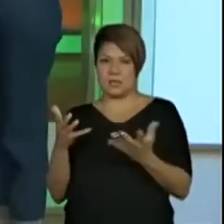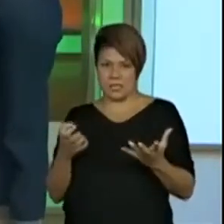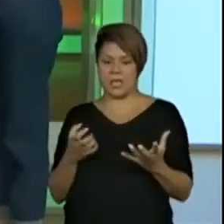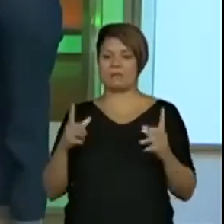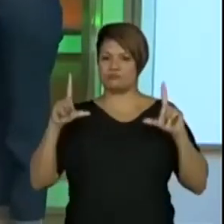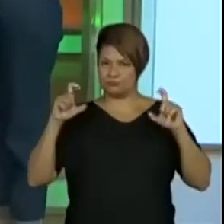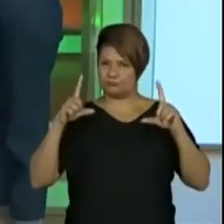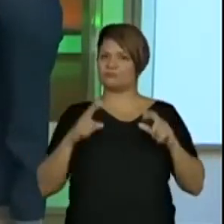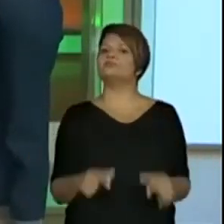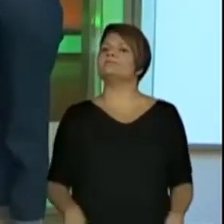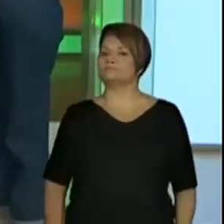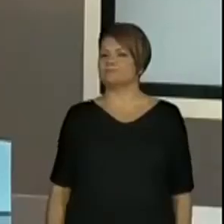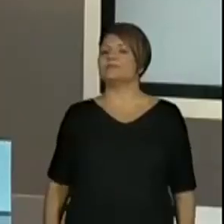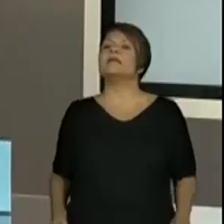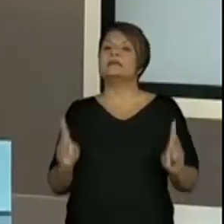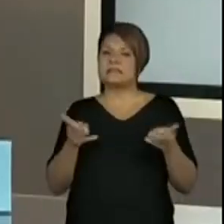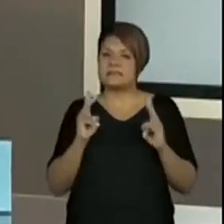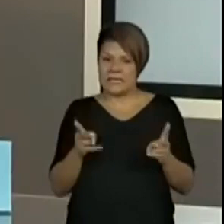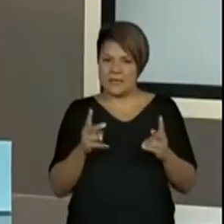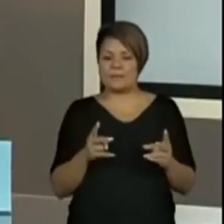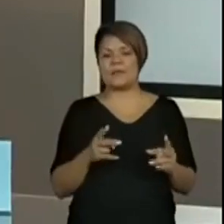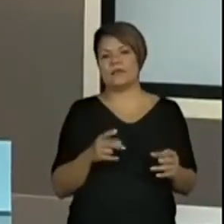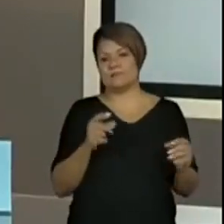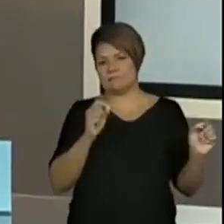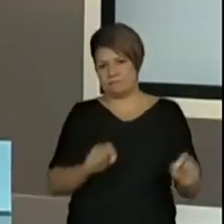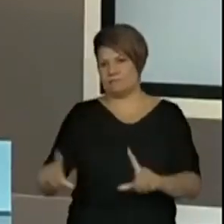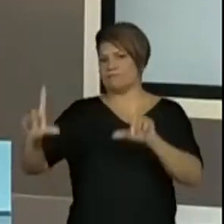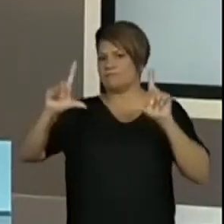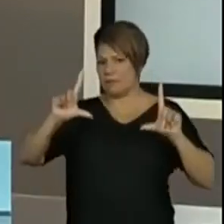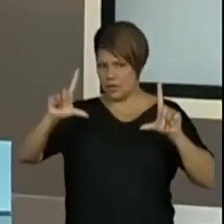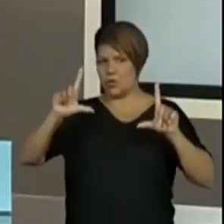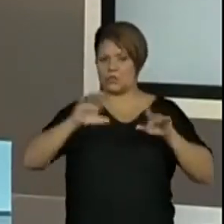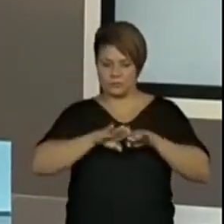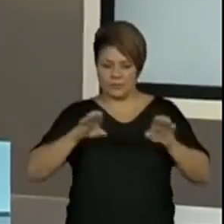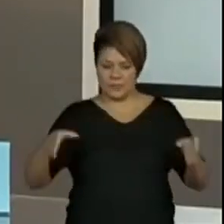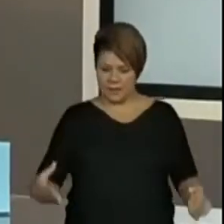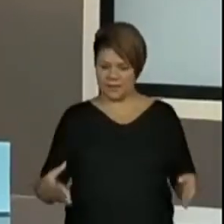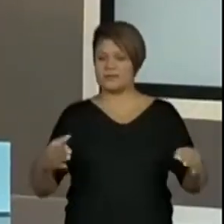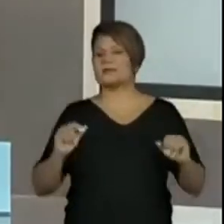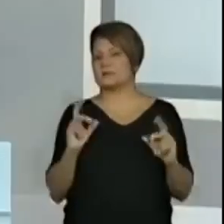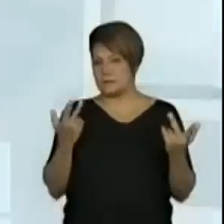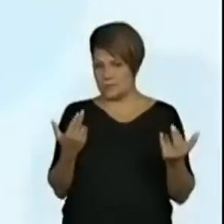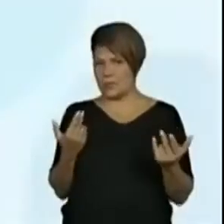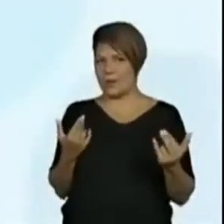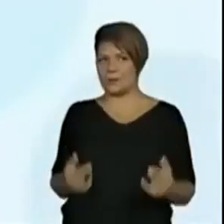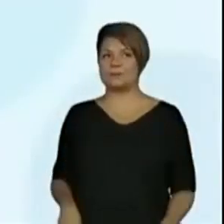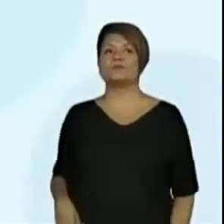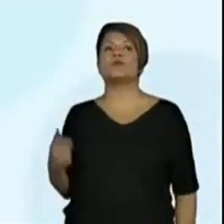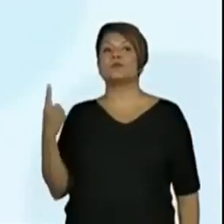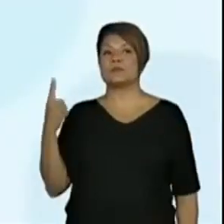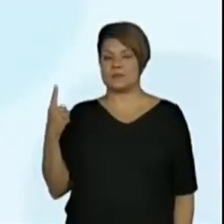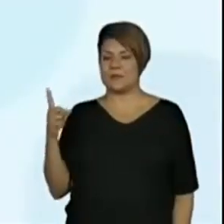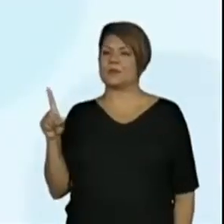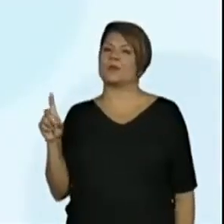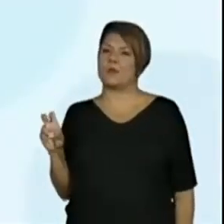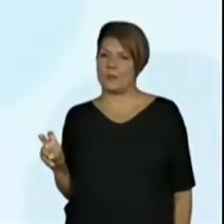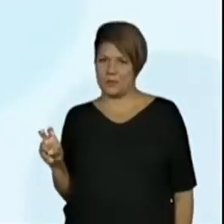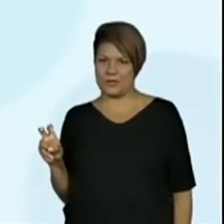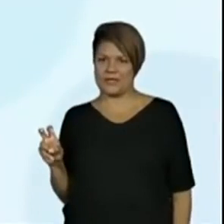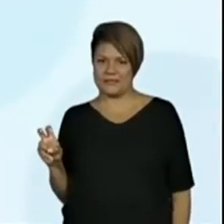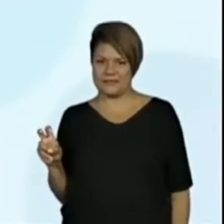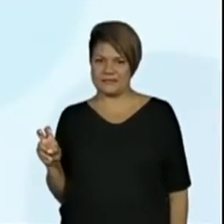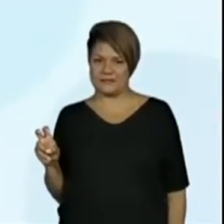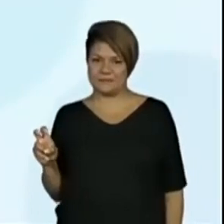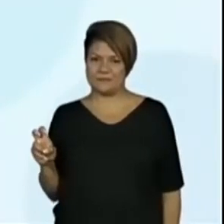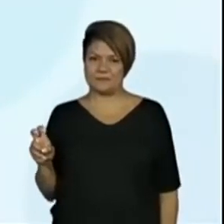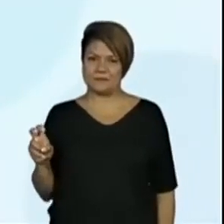a professora sempre procura trazer para a lousa o que a gente fez aqui na bancada. Então, olha lá, primeiro copinho, 15